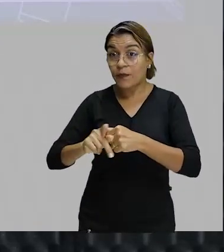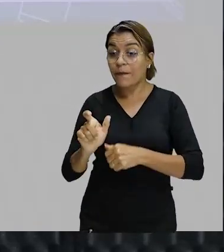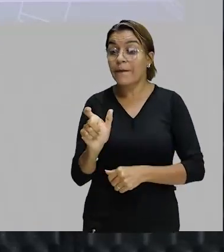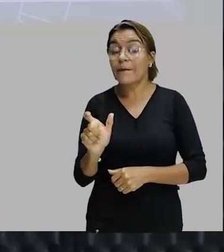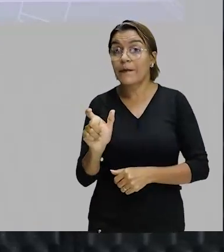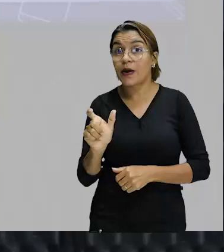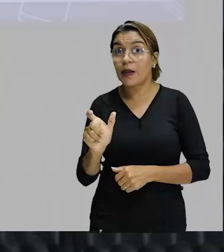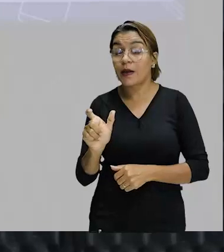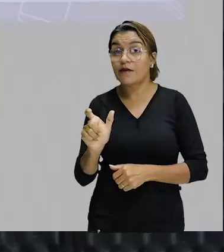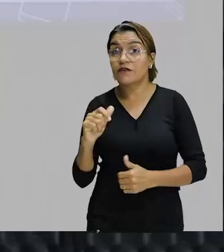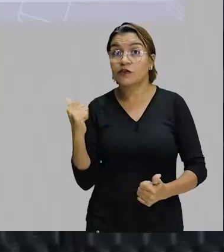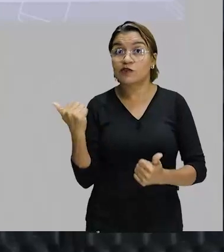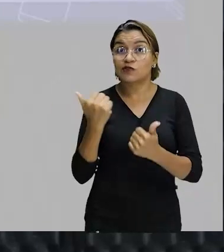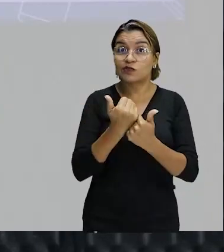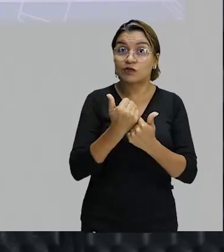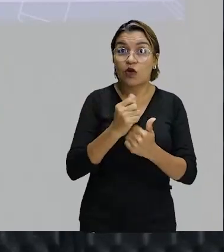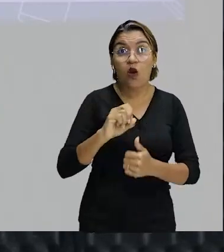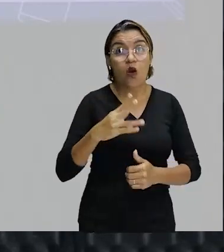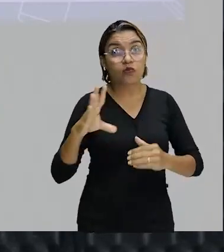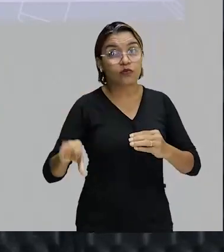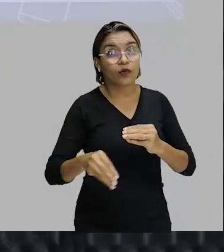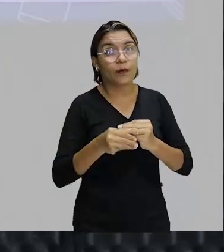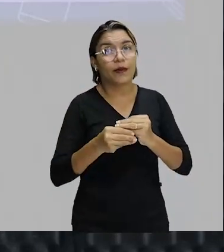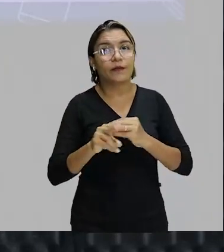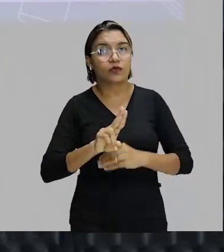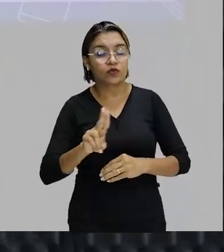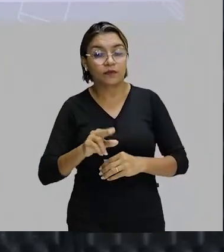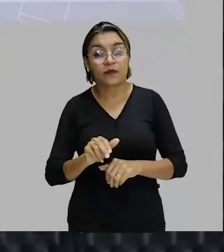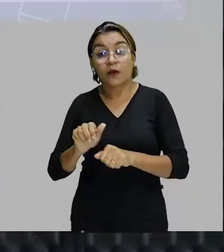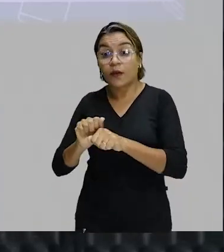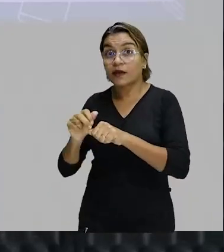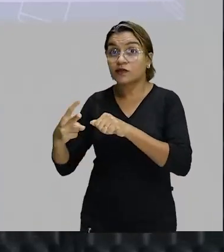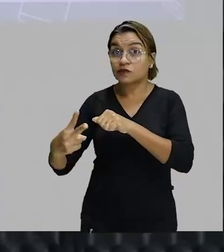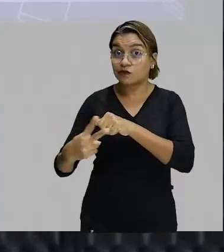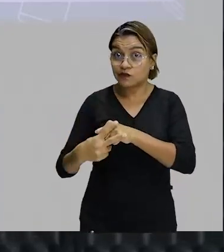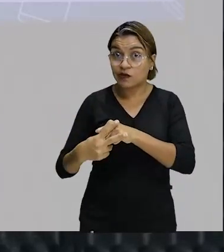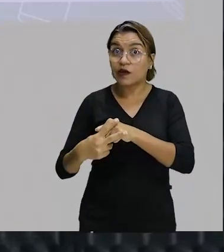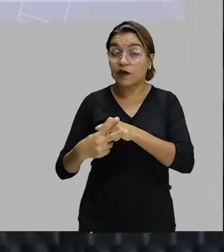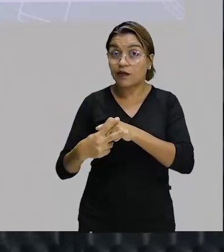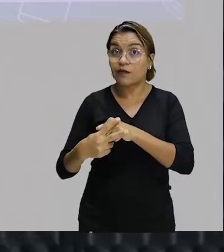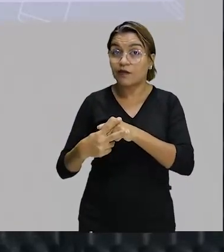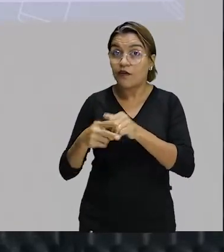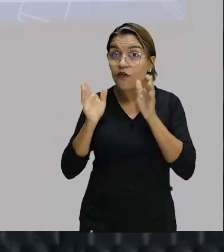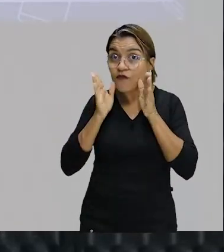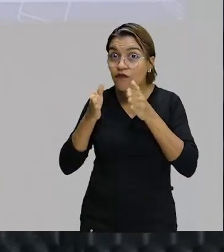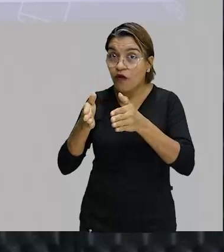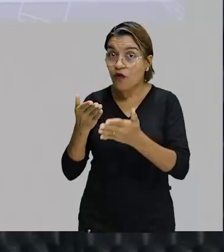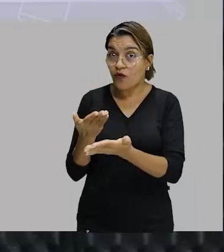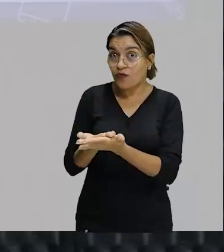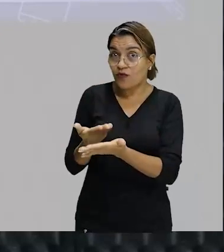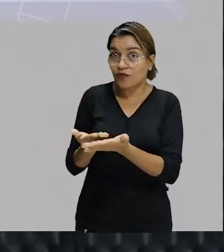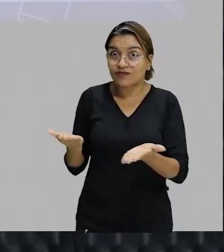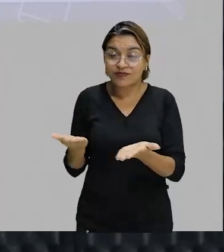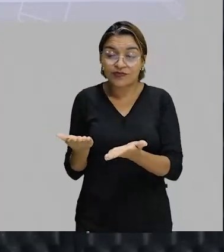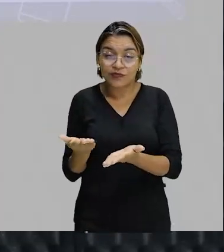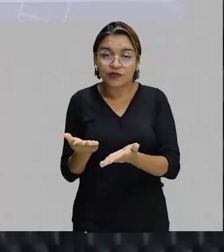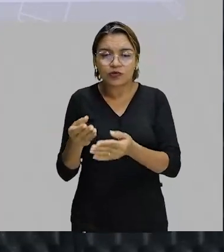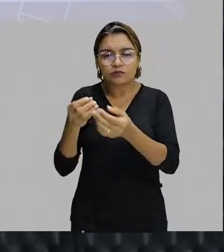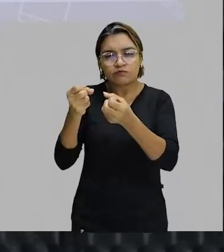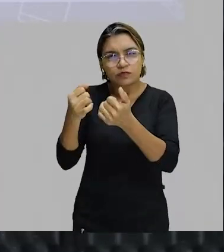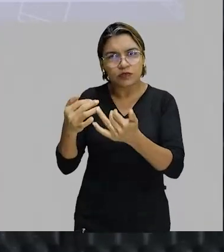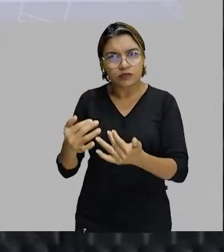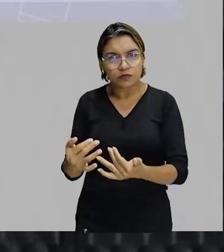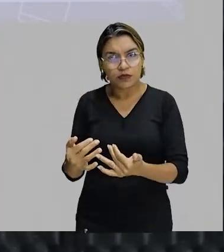que substituem ou complementam nomes. Já o advérbio, que é o nosso foco dessas aulas, ele vai tratar ou ele